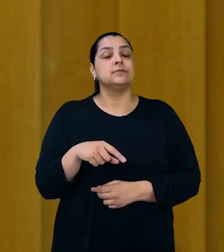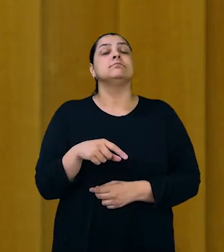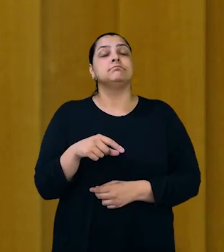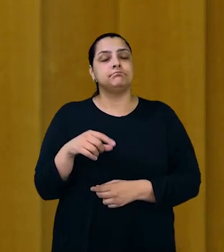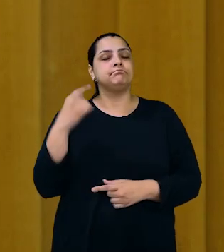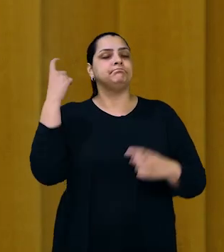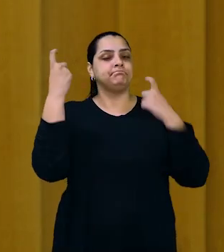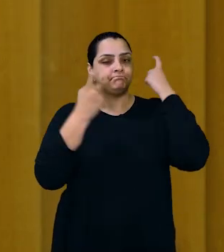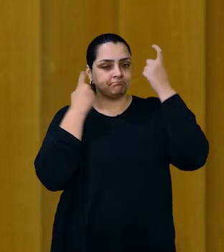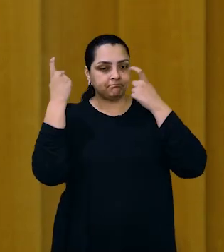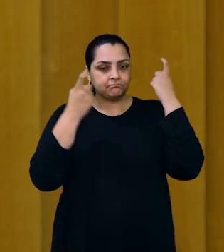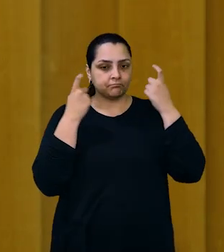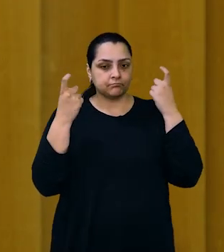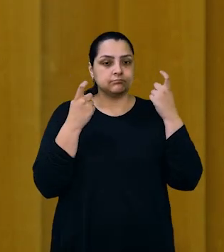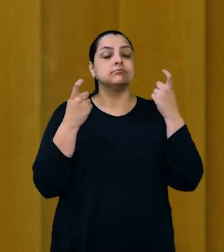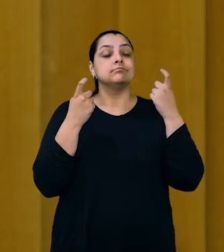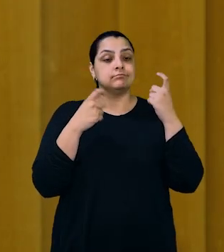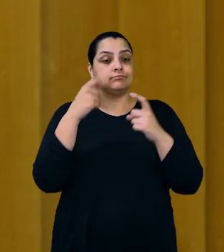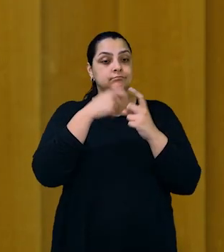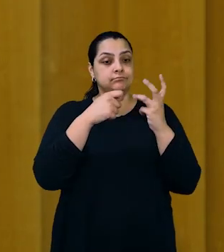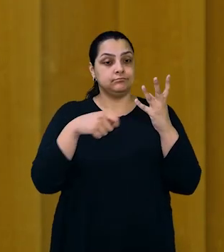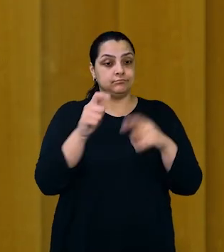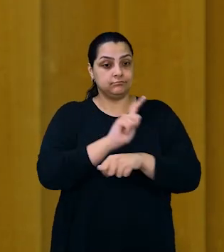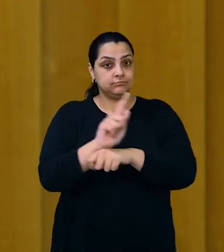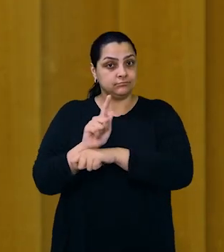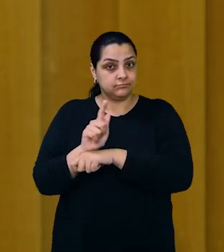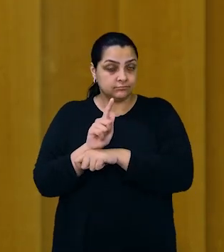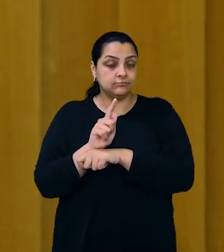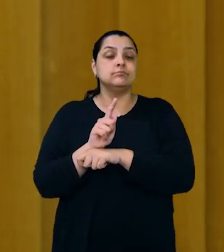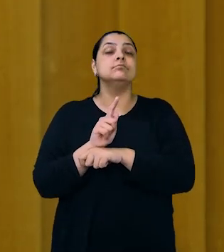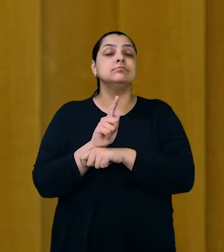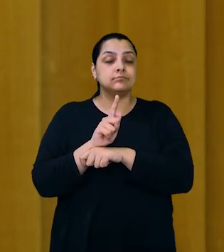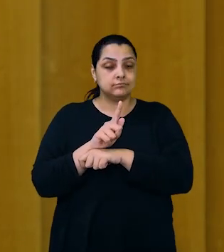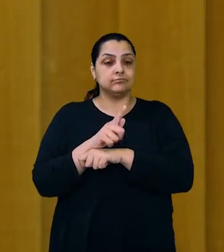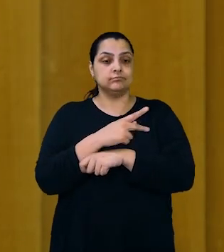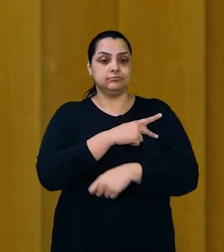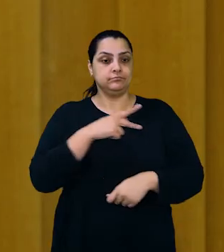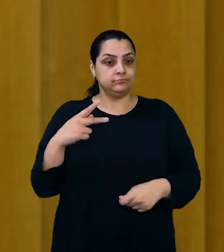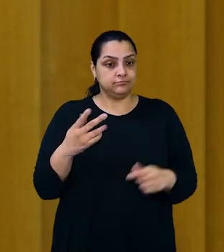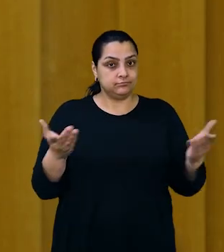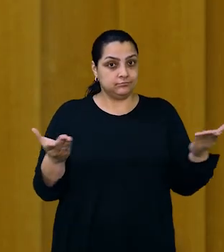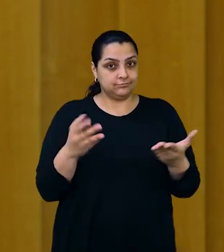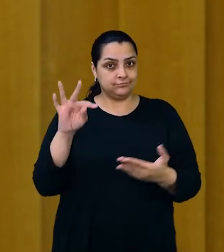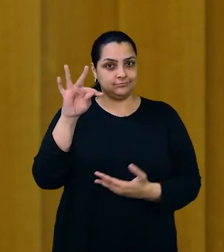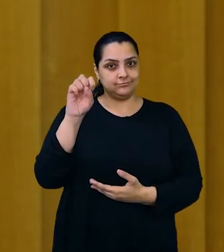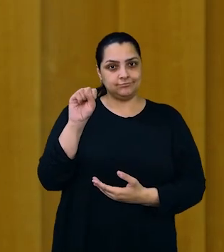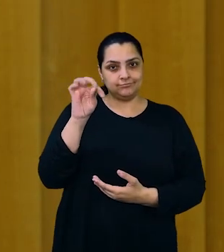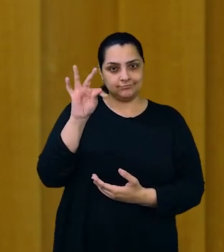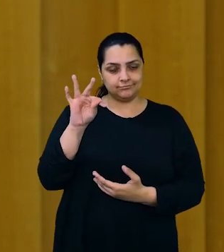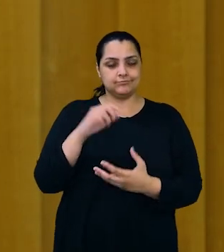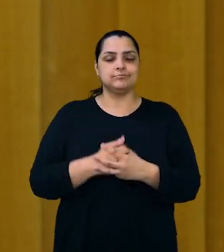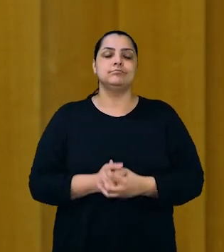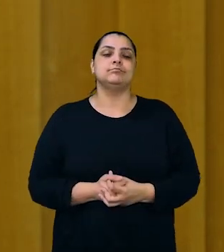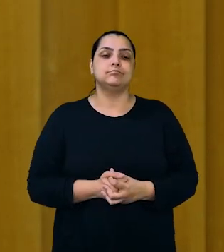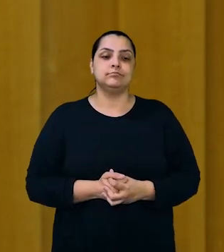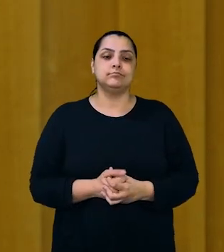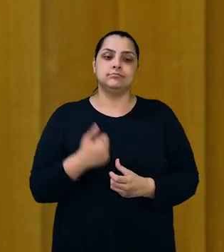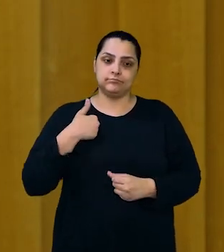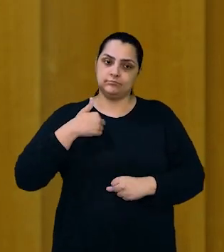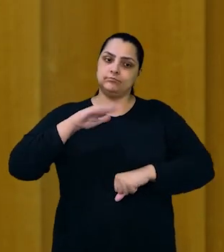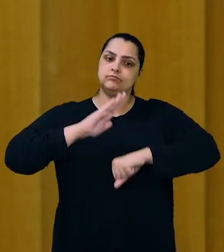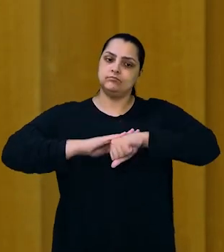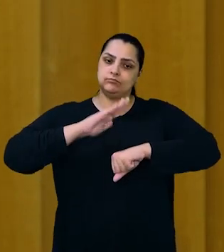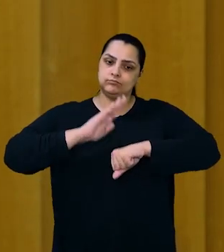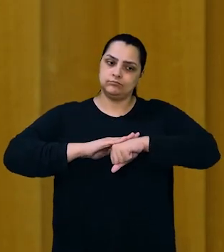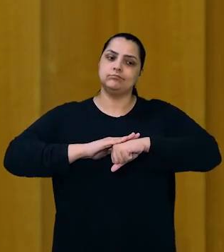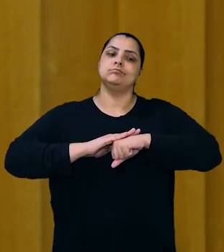grandes preocupações nesses primeiros meses de gestão à frente da presidência do TST, e o faço